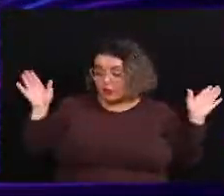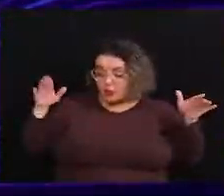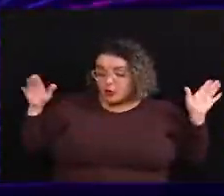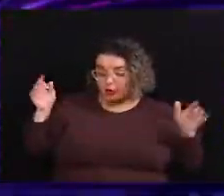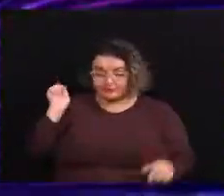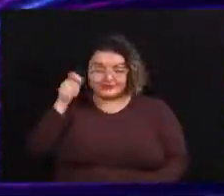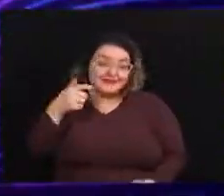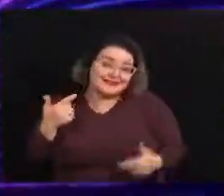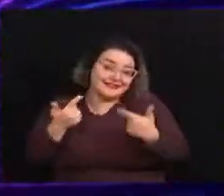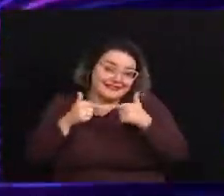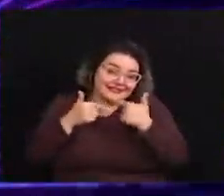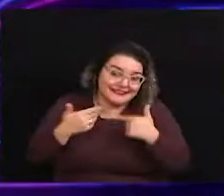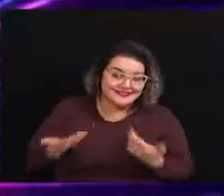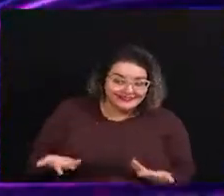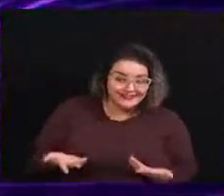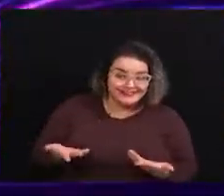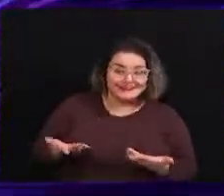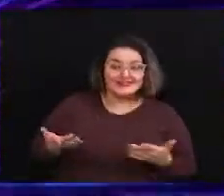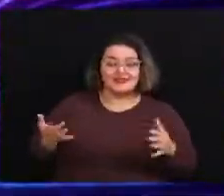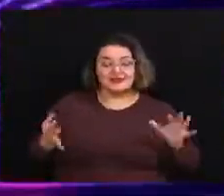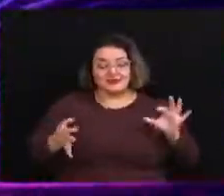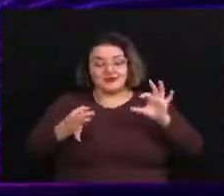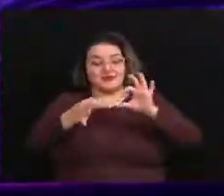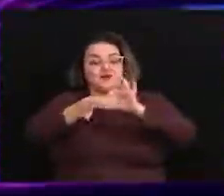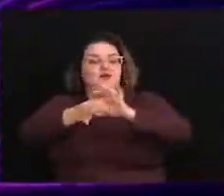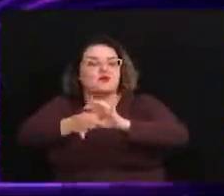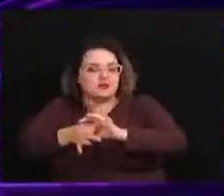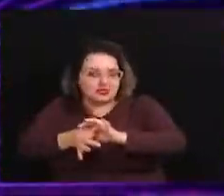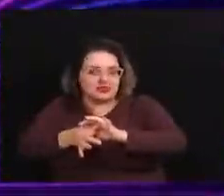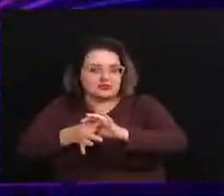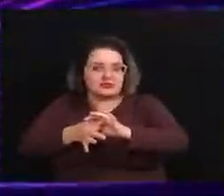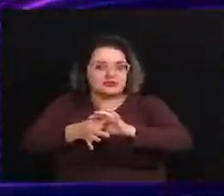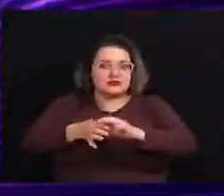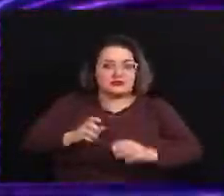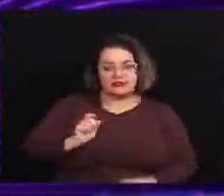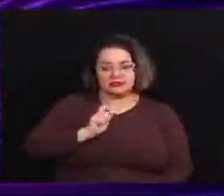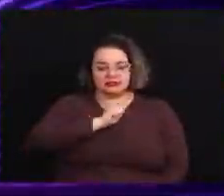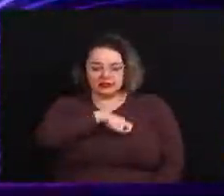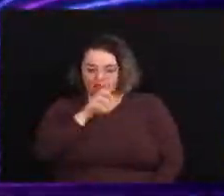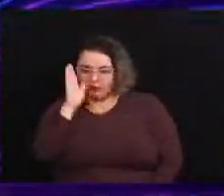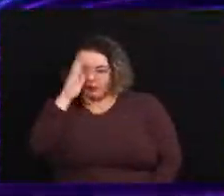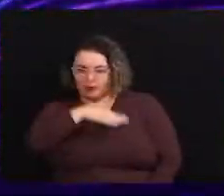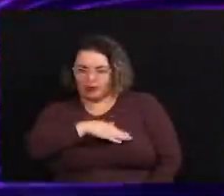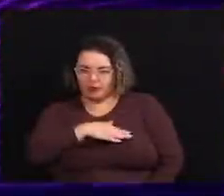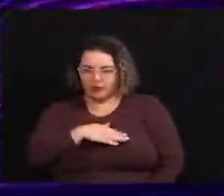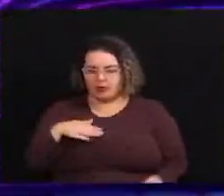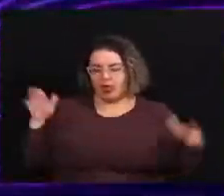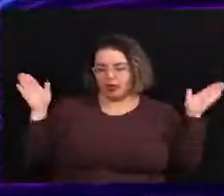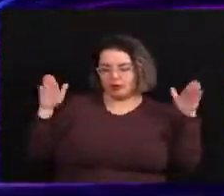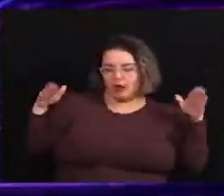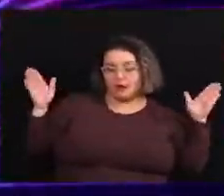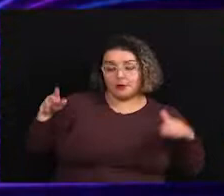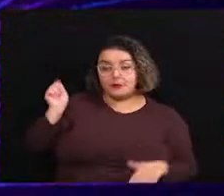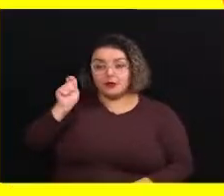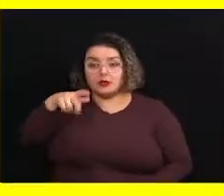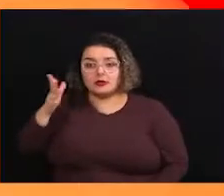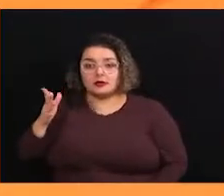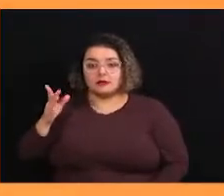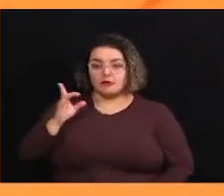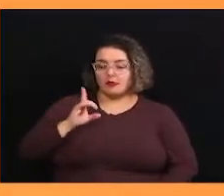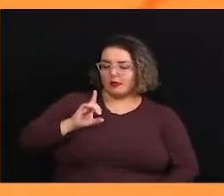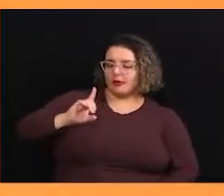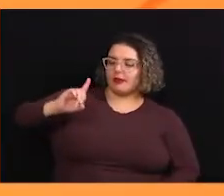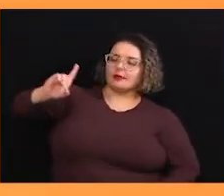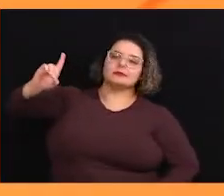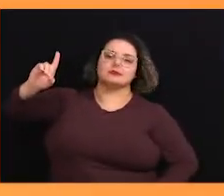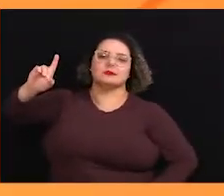fadas, fazendo uma conexão entre as vilãs dos contos de fadas e as